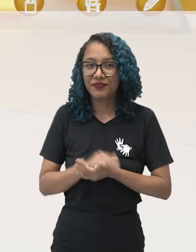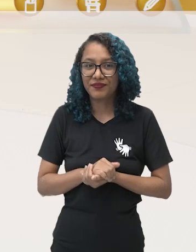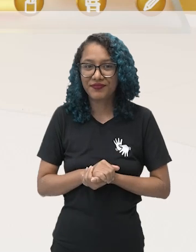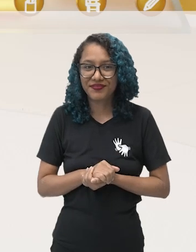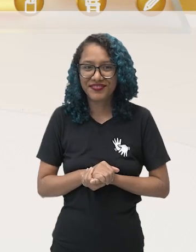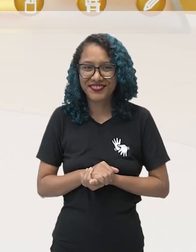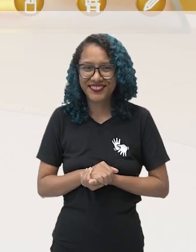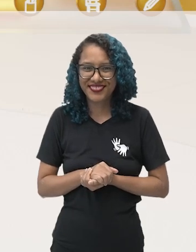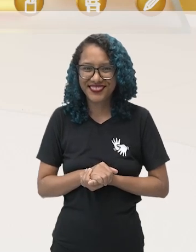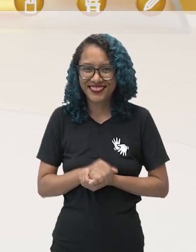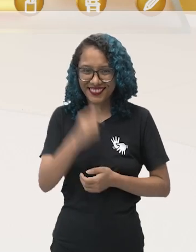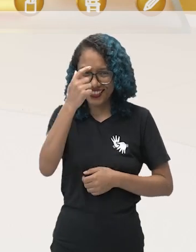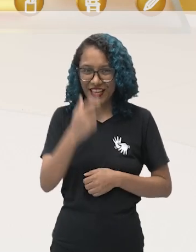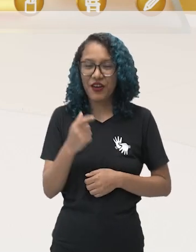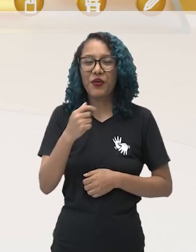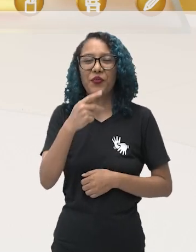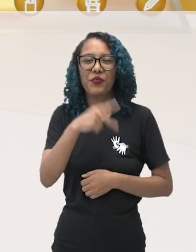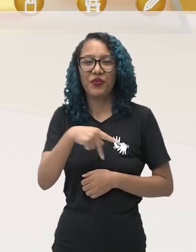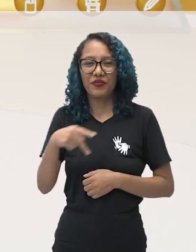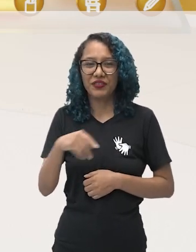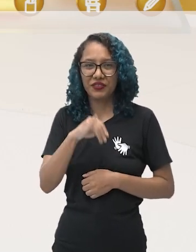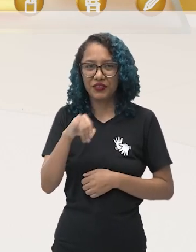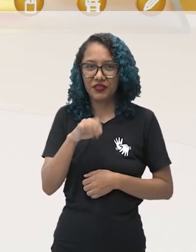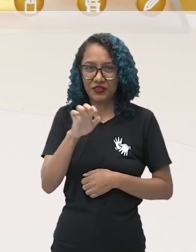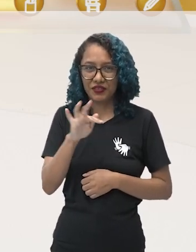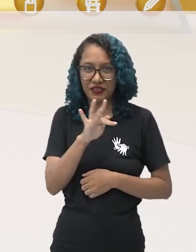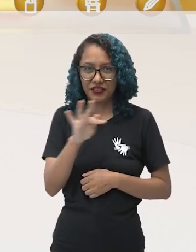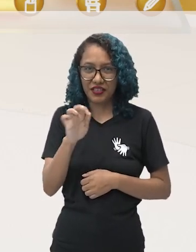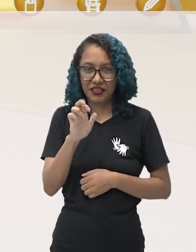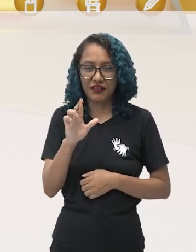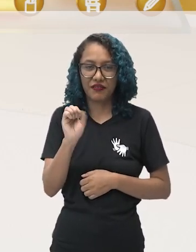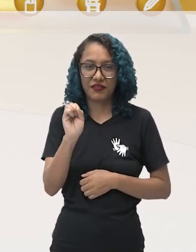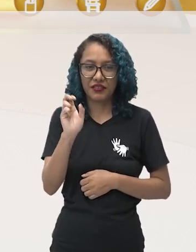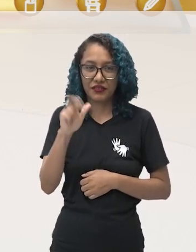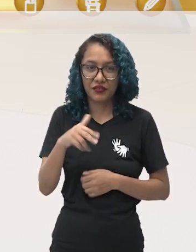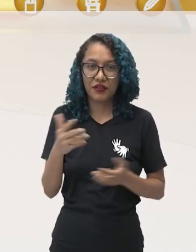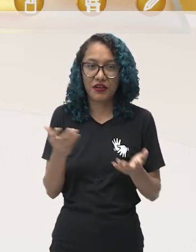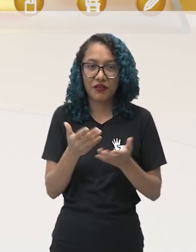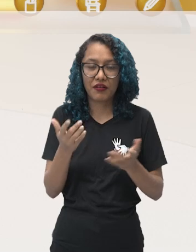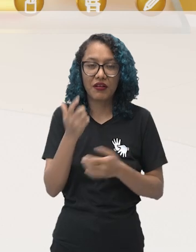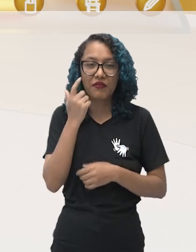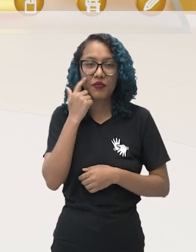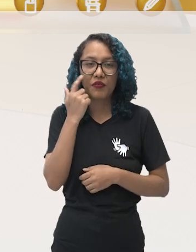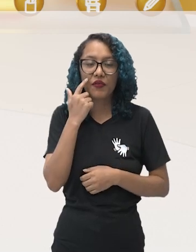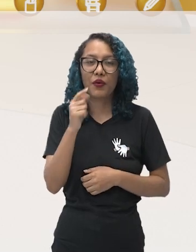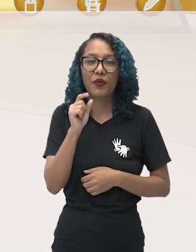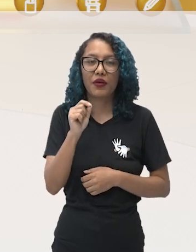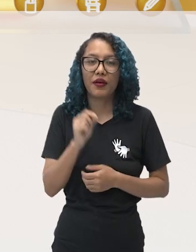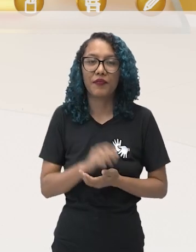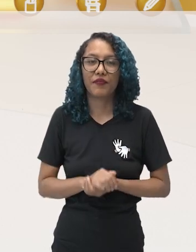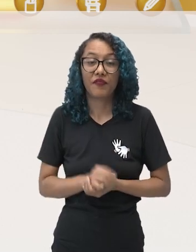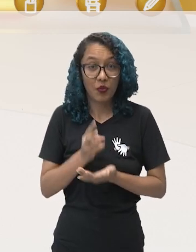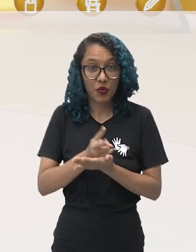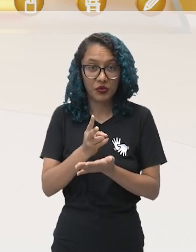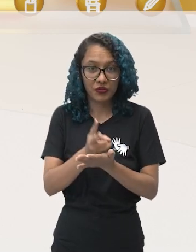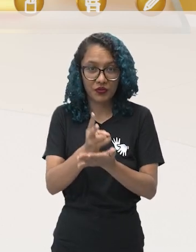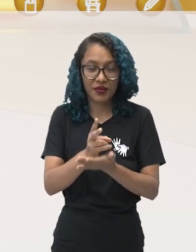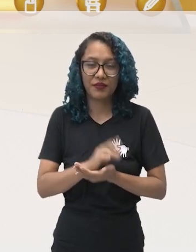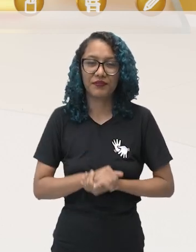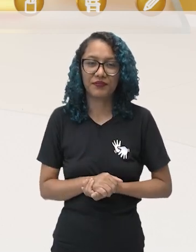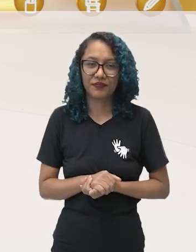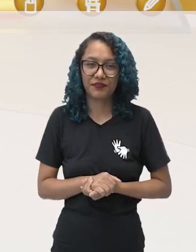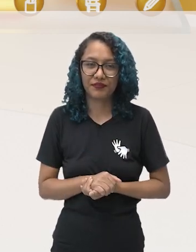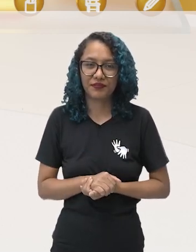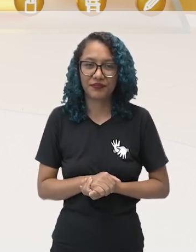Junto comigo, Jefferson Oliveira. Pessoal, nesse momento da aula a gente vai dar continuidade, né, nas nossas informações aí,